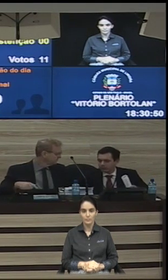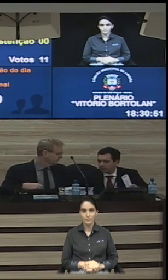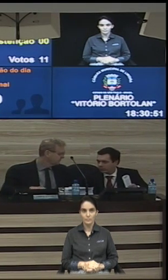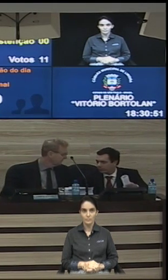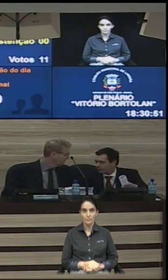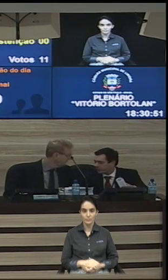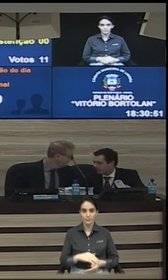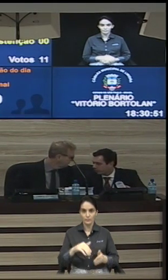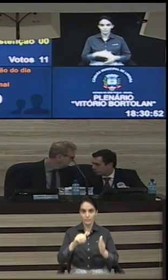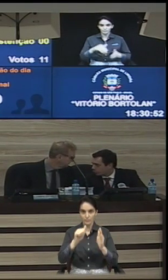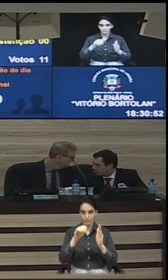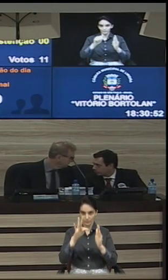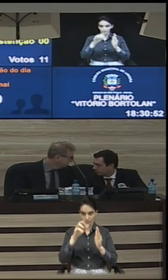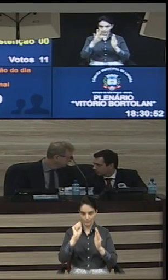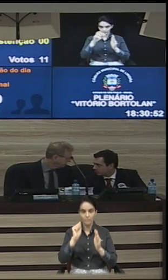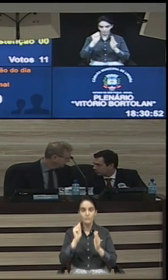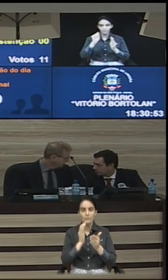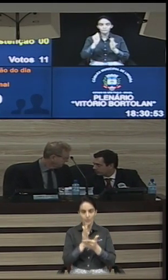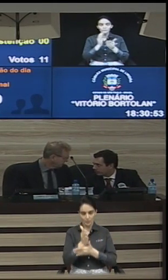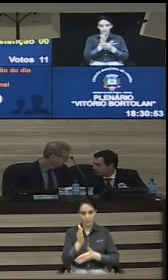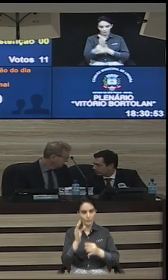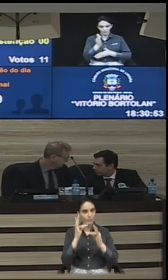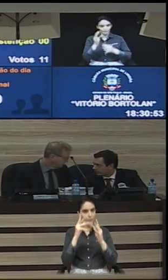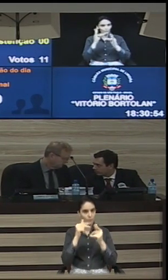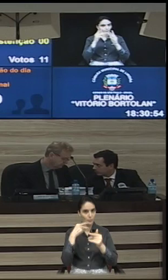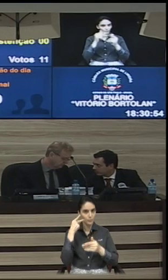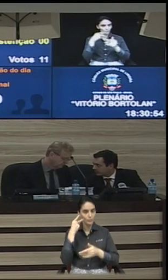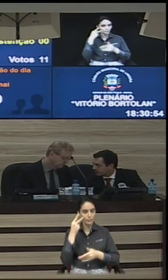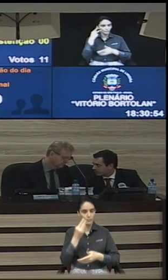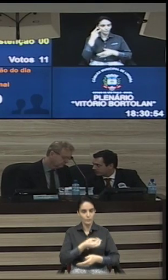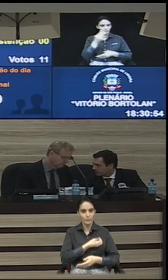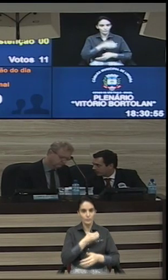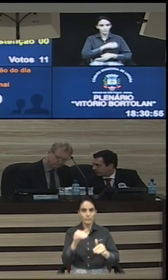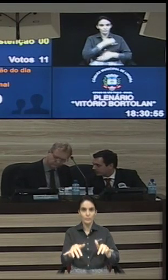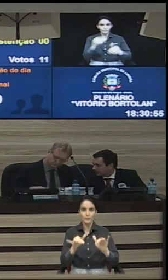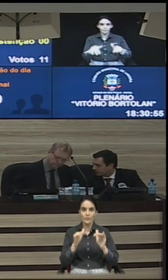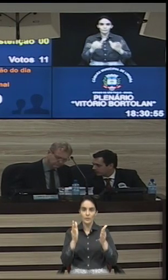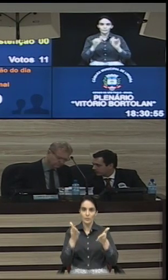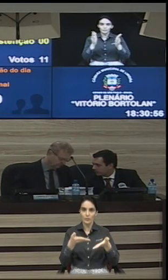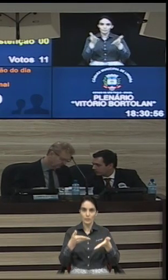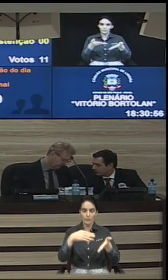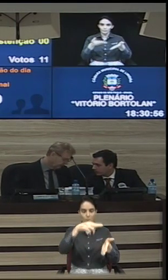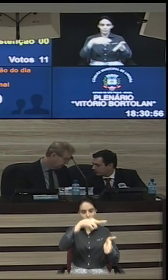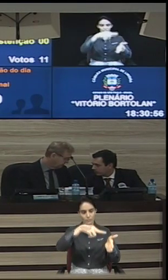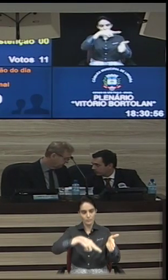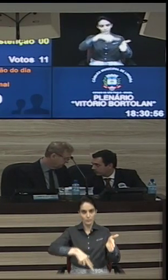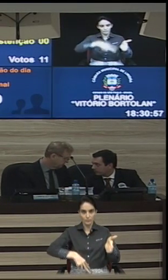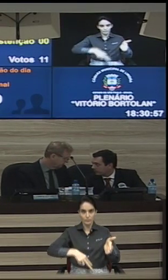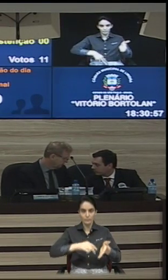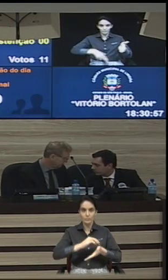A ata foi aprovada por todos os vereadores presentes no plenário. Agora apreciaremos